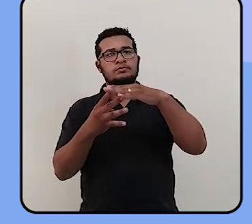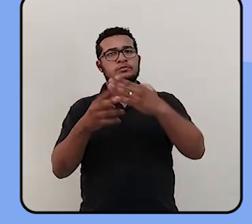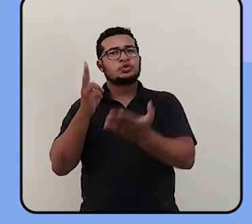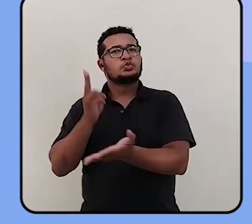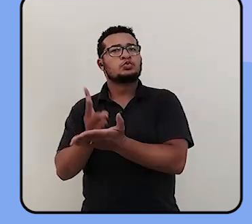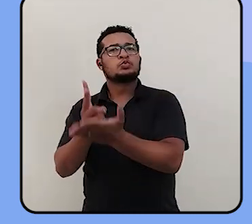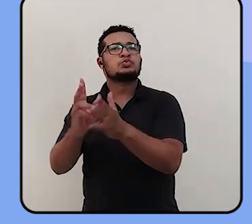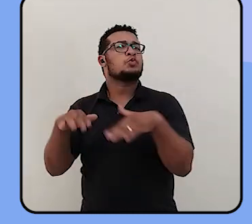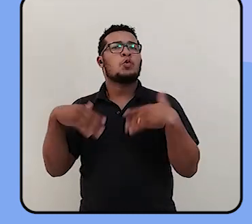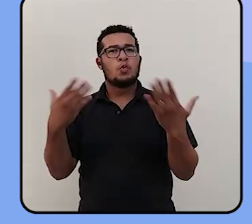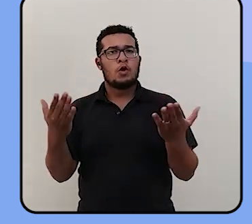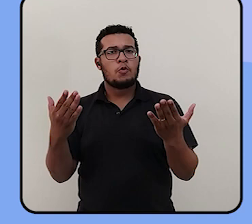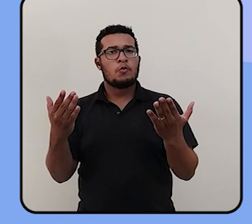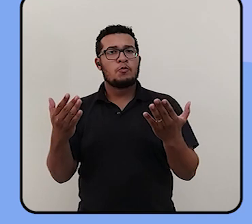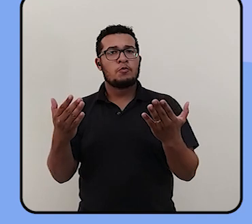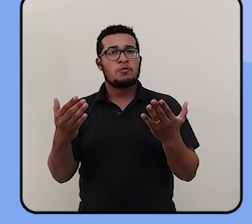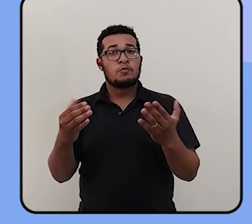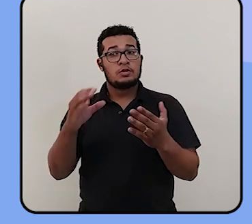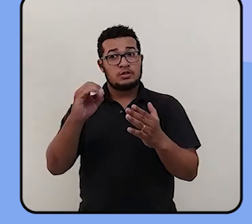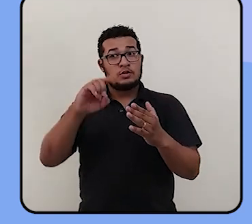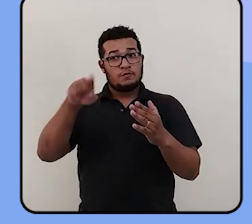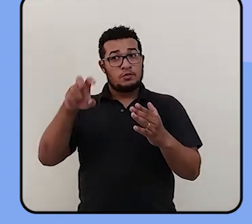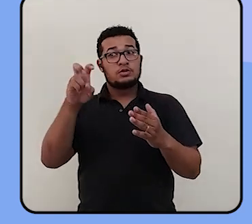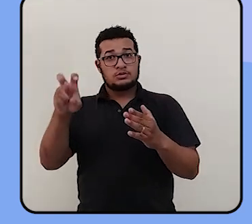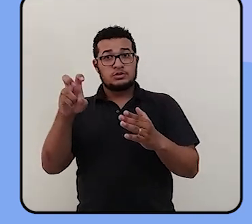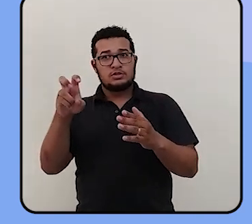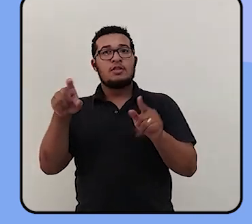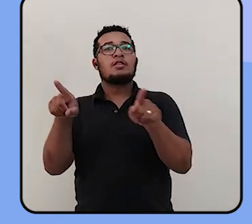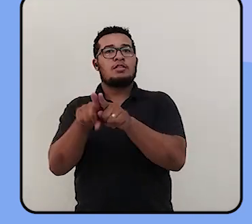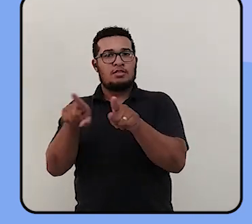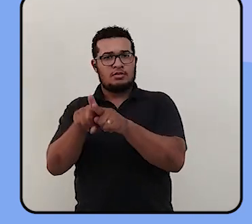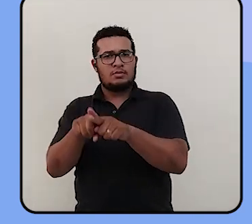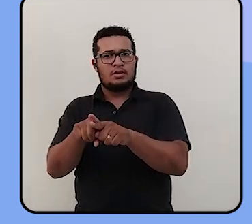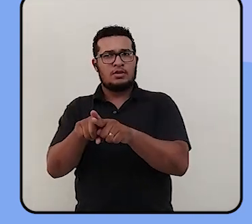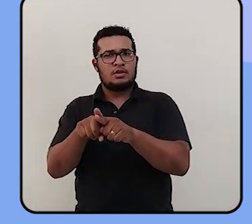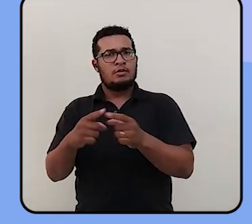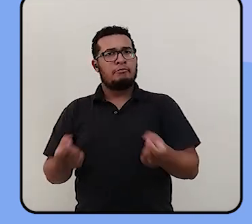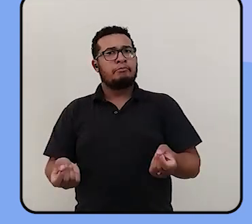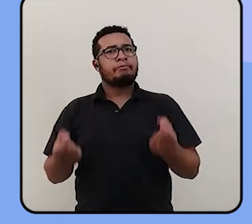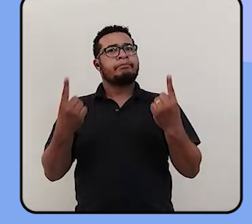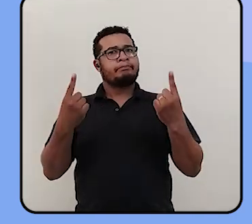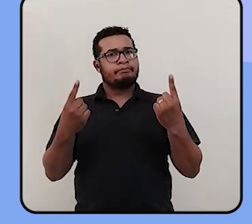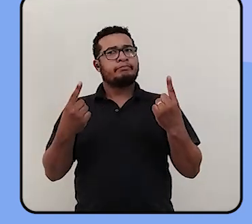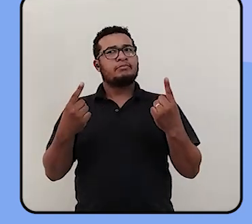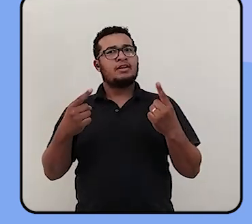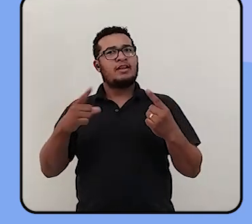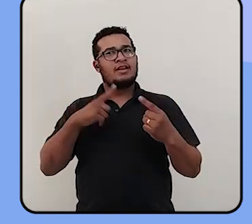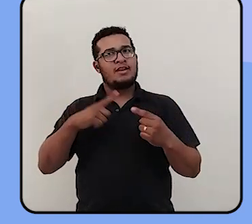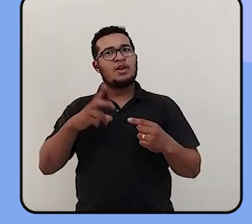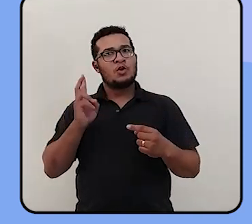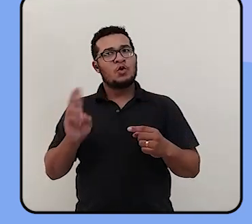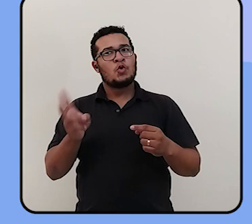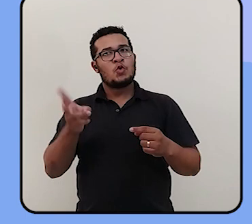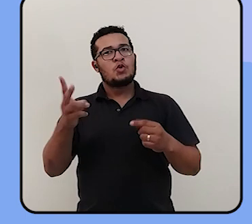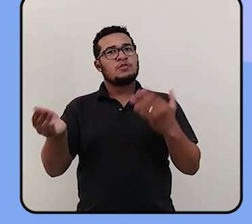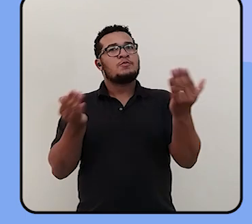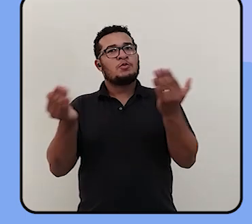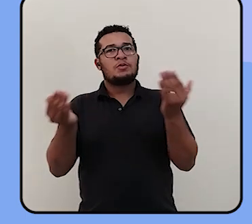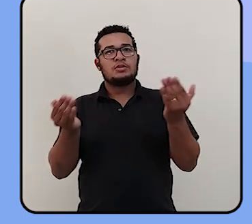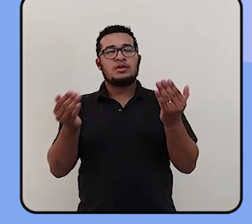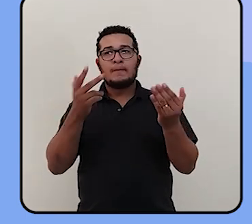é a constante de proporcionalidade? 0,5 também. Olha, as constantes